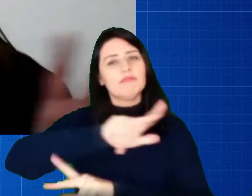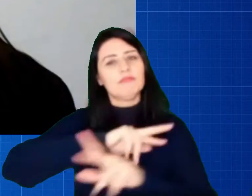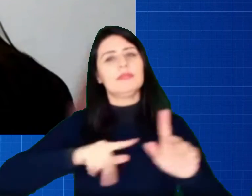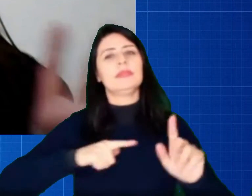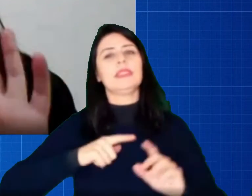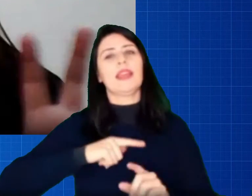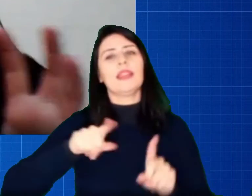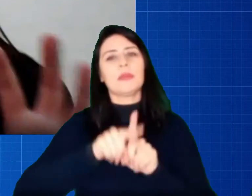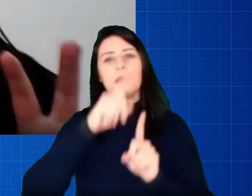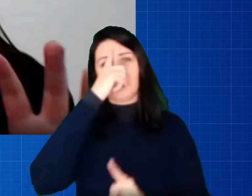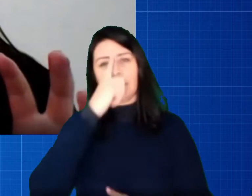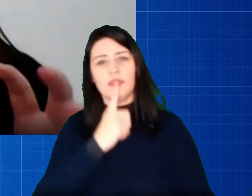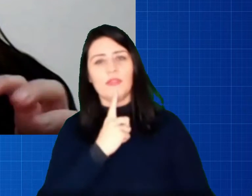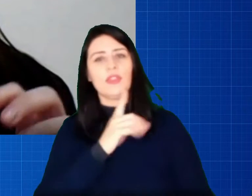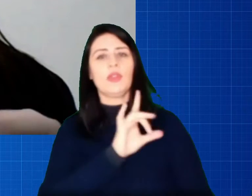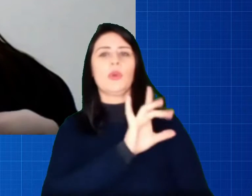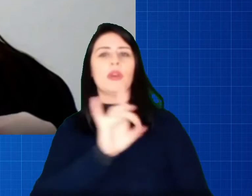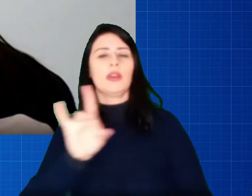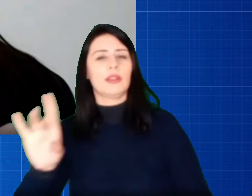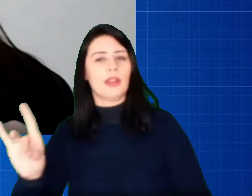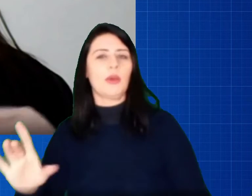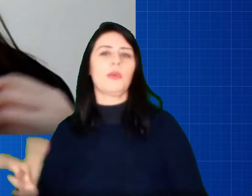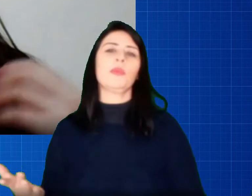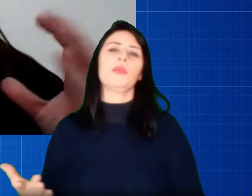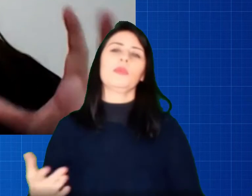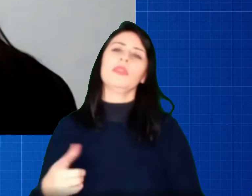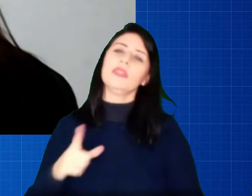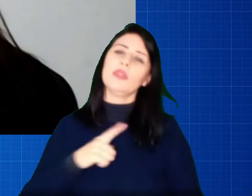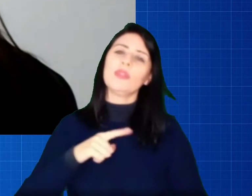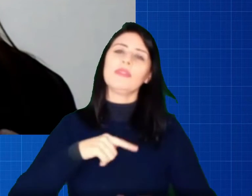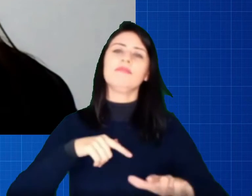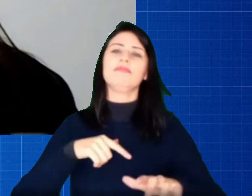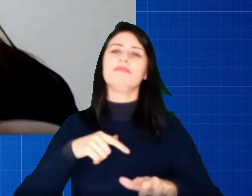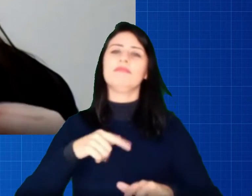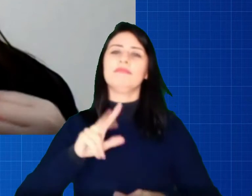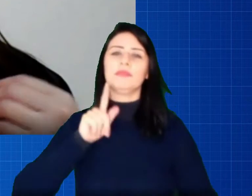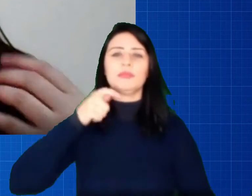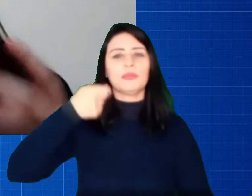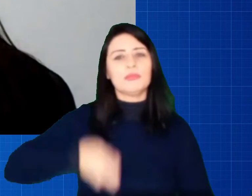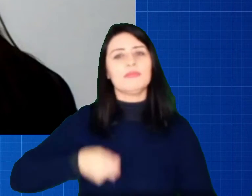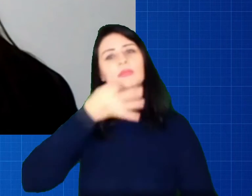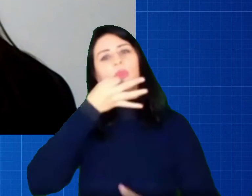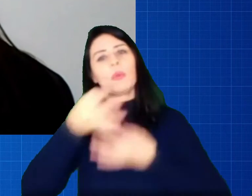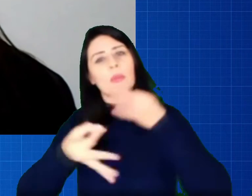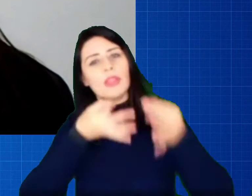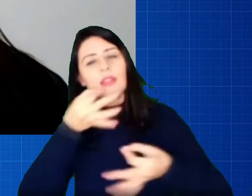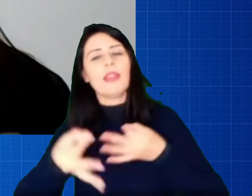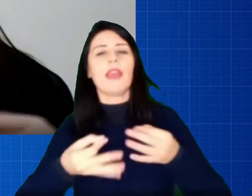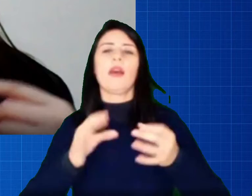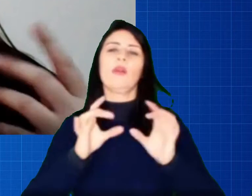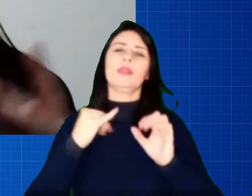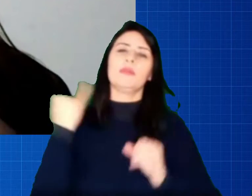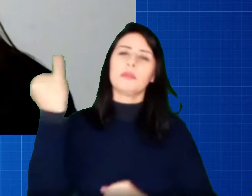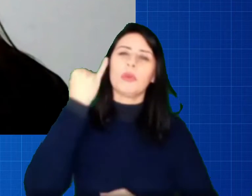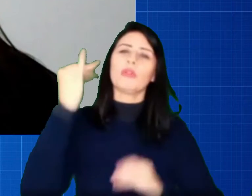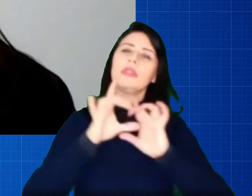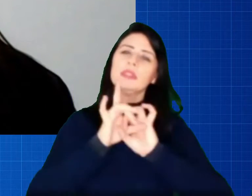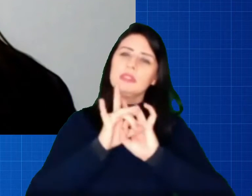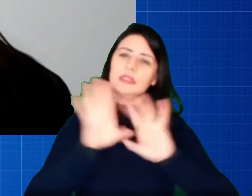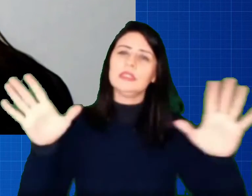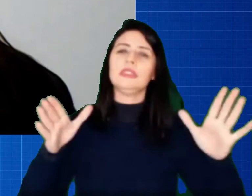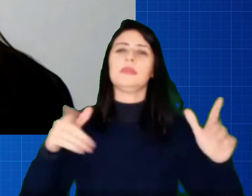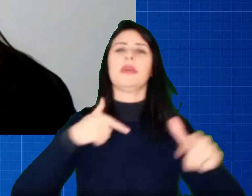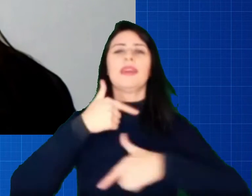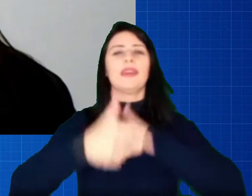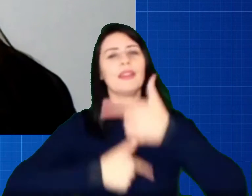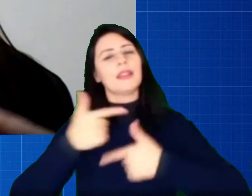cada um tem o seu material genético, o seu DNA, a sua característica, a sua personalidade, e vai agir de uma forma. Então, como é importante trabalhar